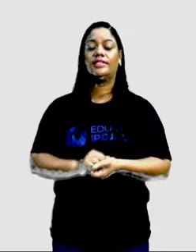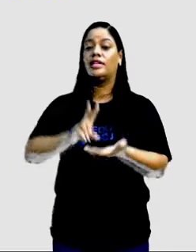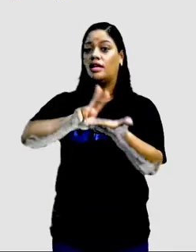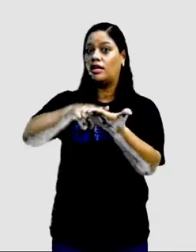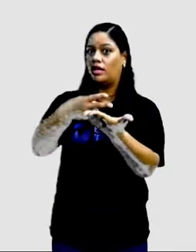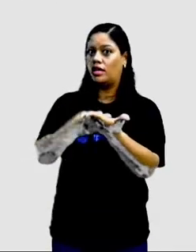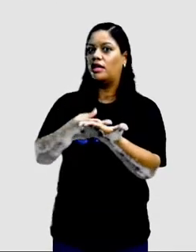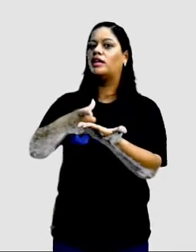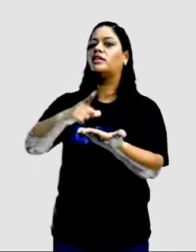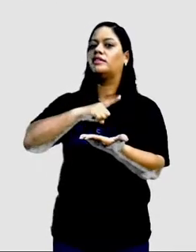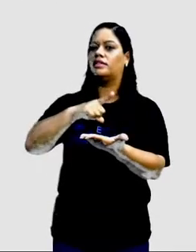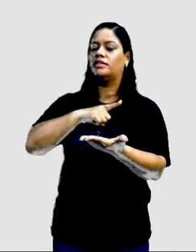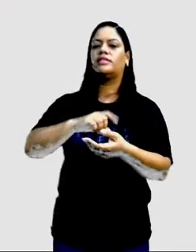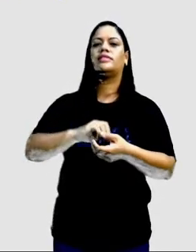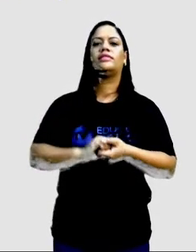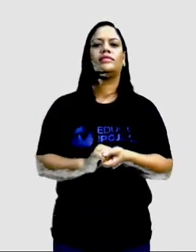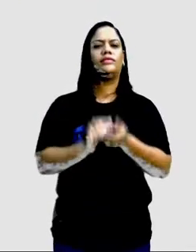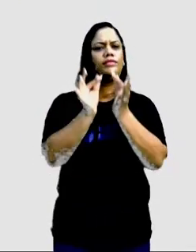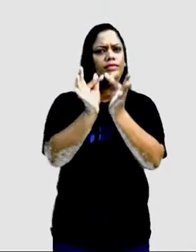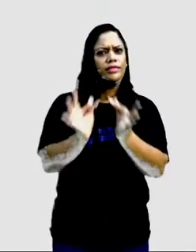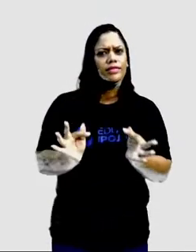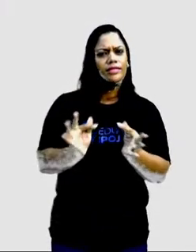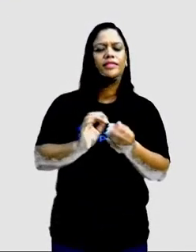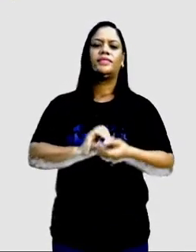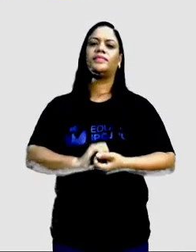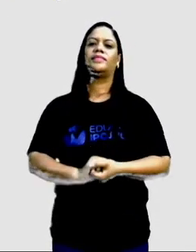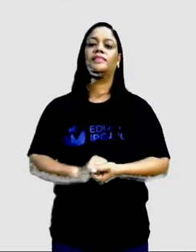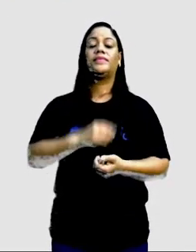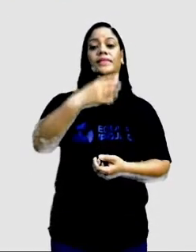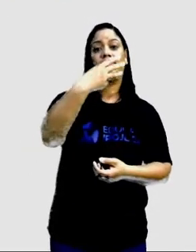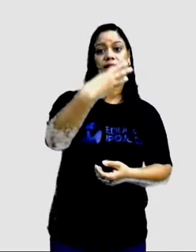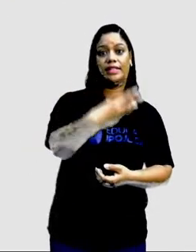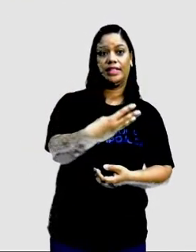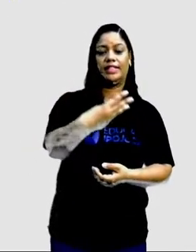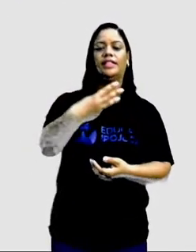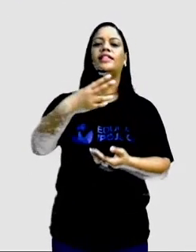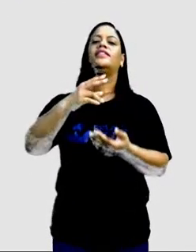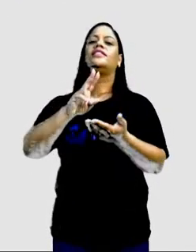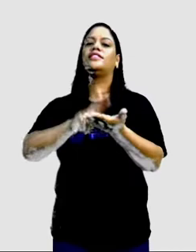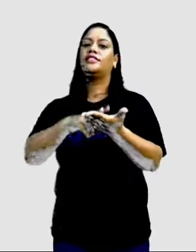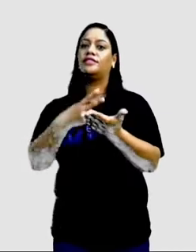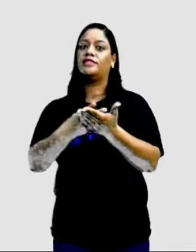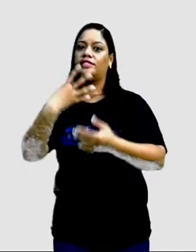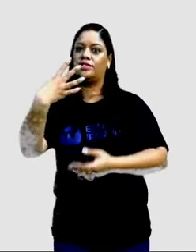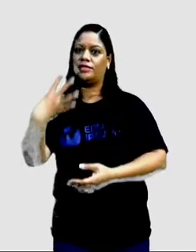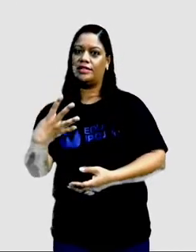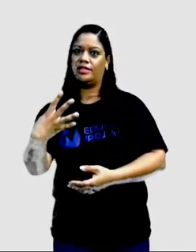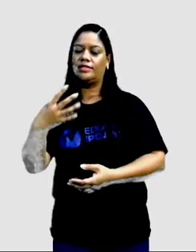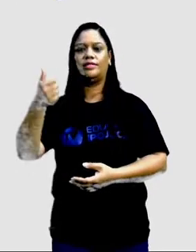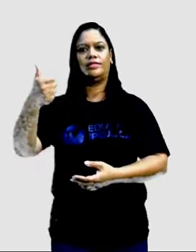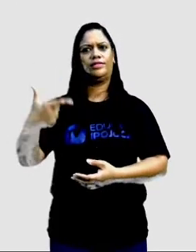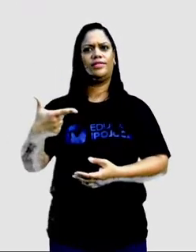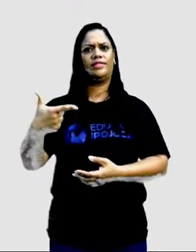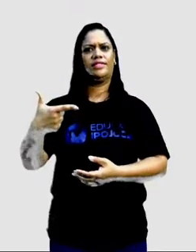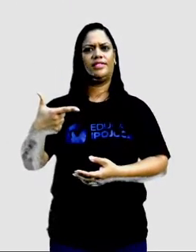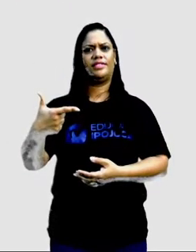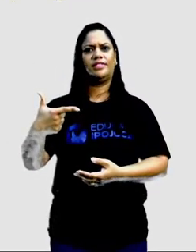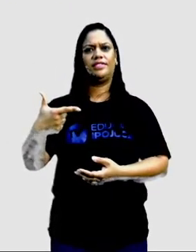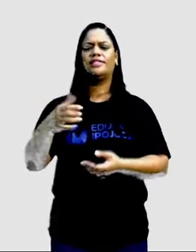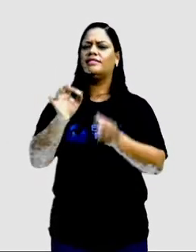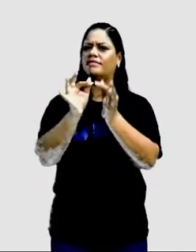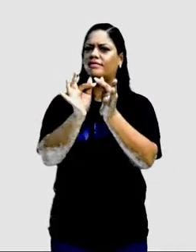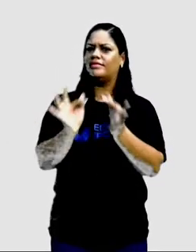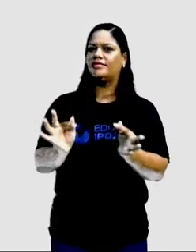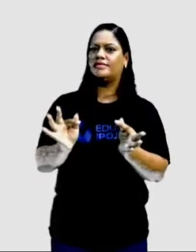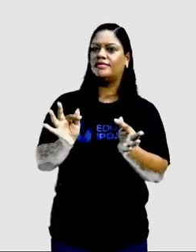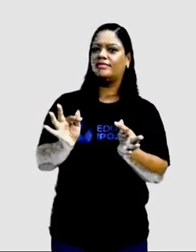Na multiplicação temos, vamos simplificar, 3 vezes 4, 12. Olha como ficou